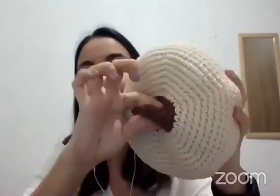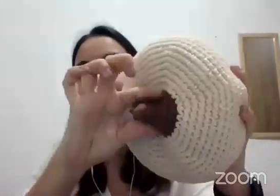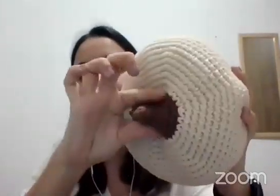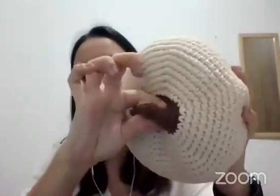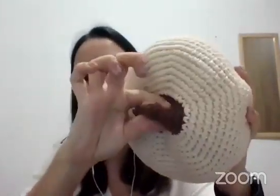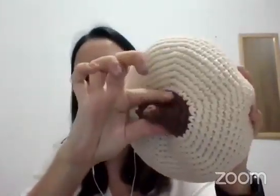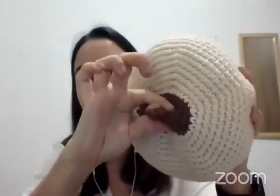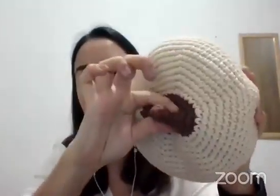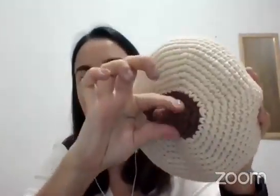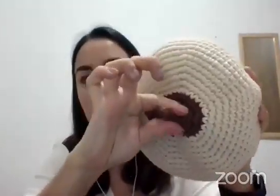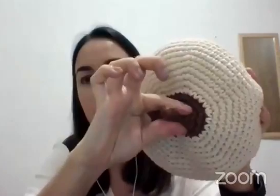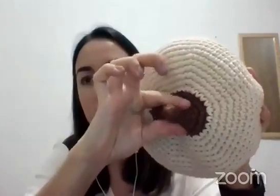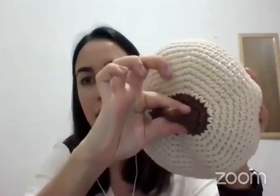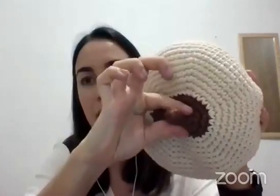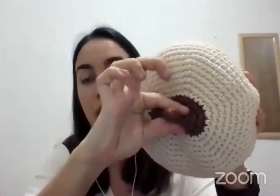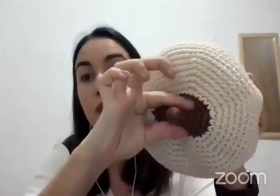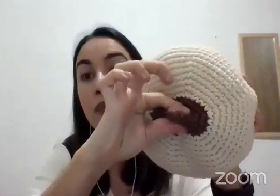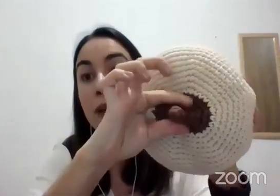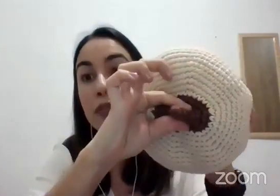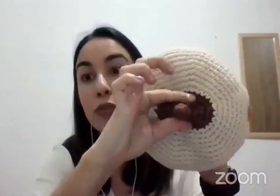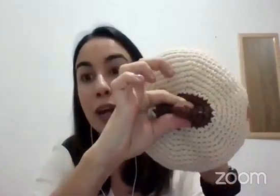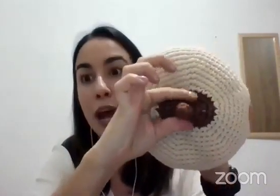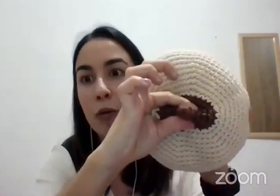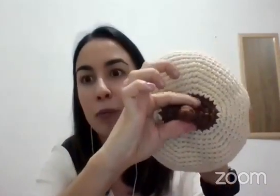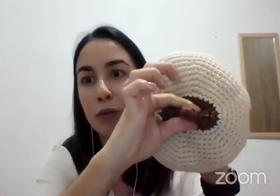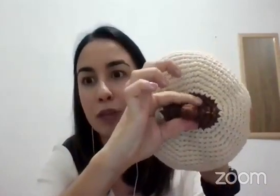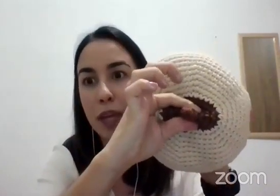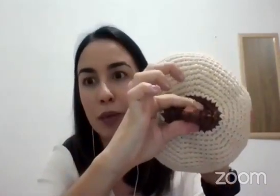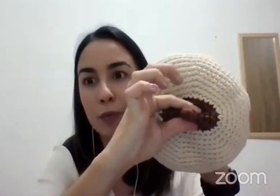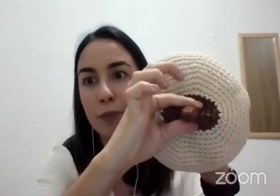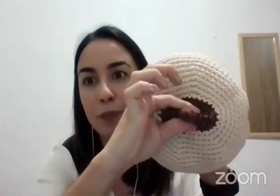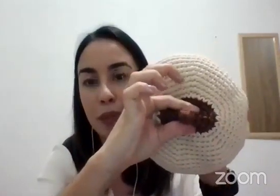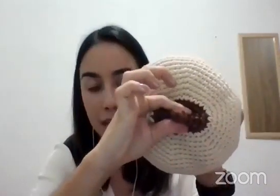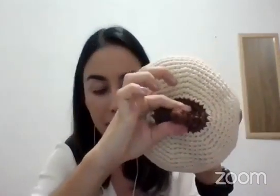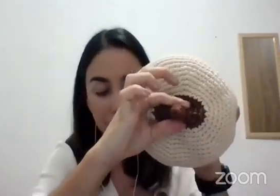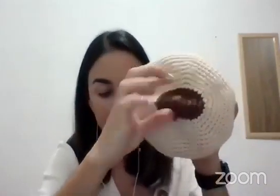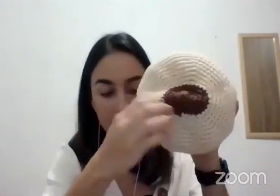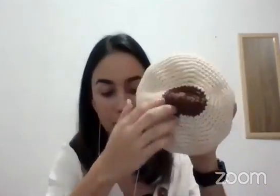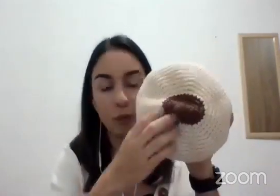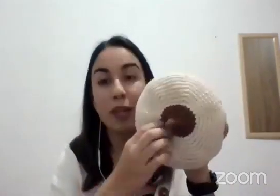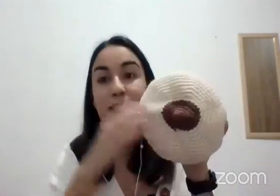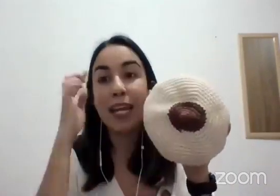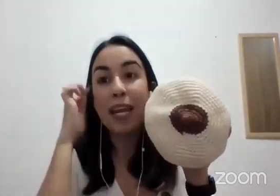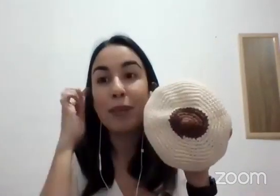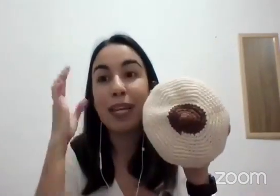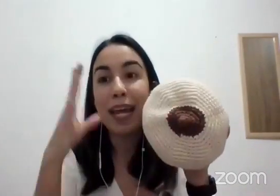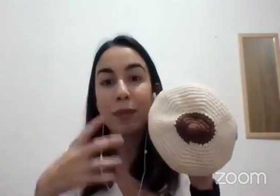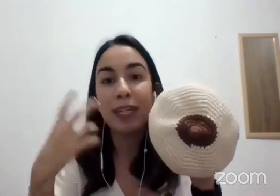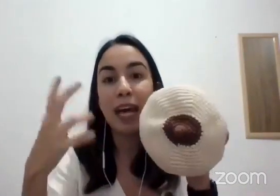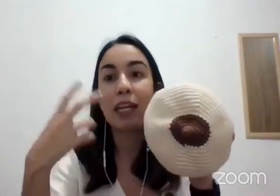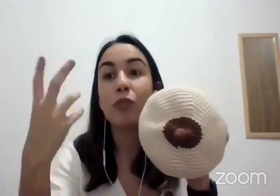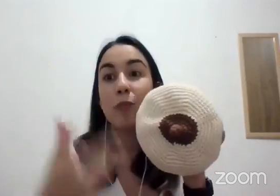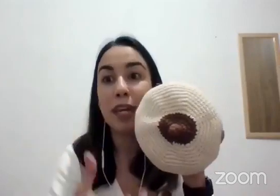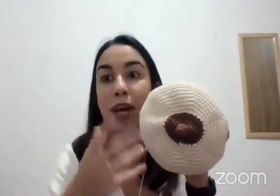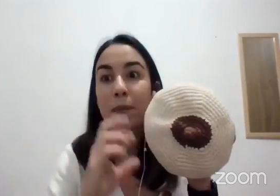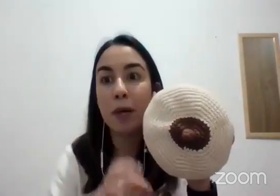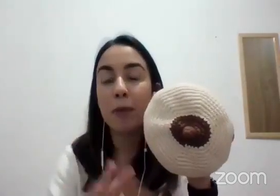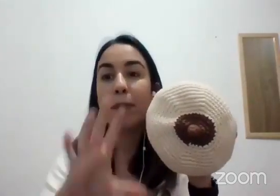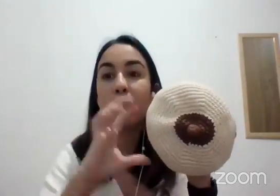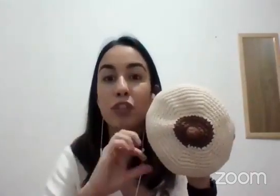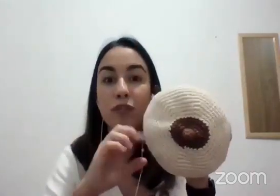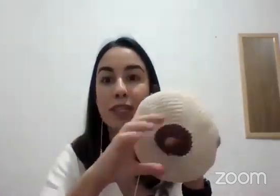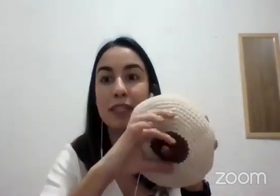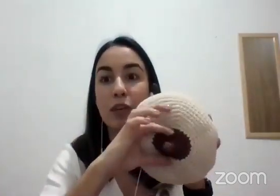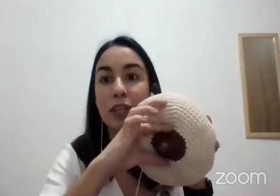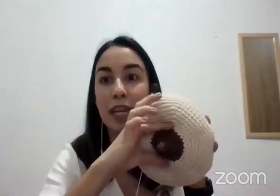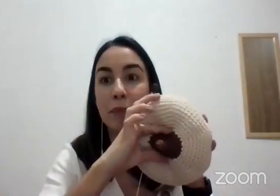eu fizer aqui no bico do seio, eu vou machucar o meu seio, né? Então, sempre lembrem da anatomia da mama